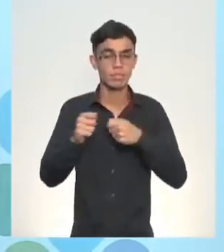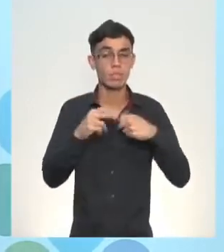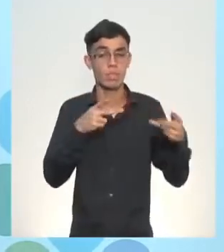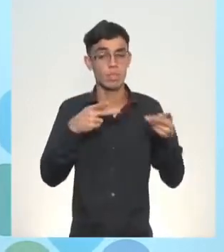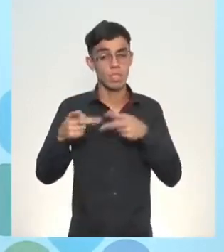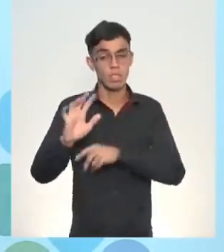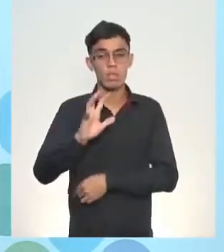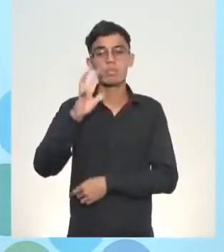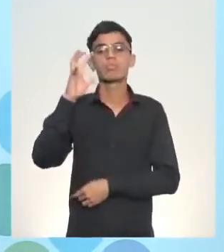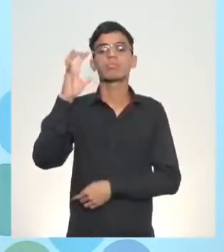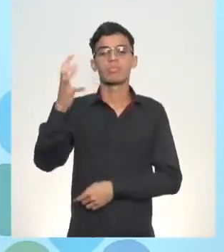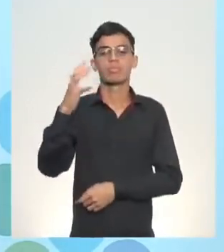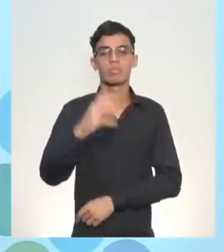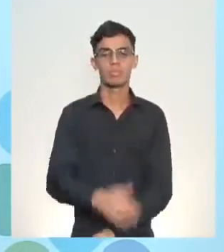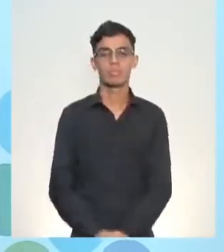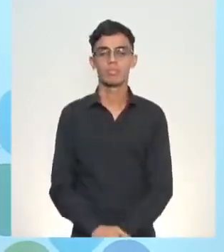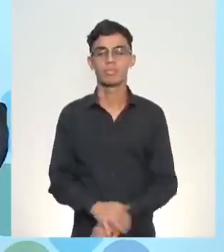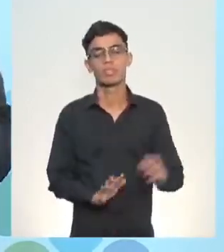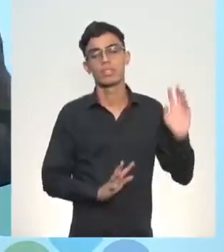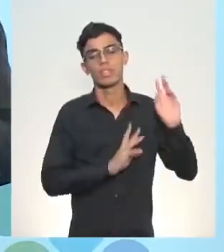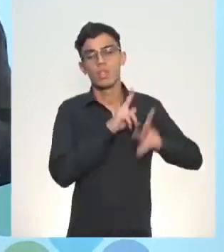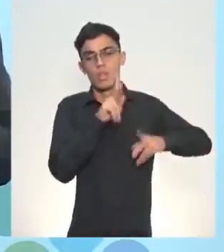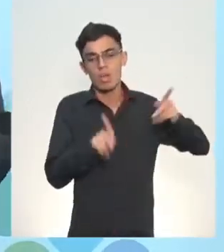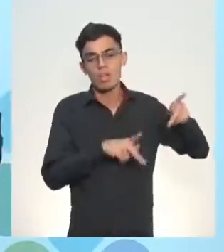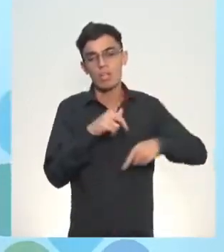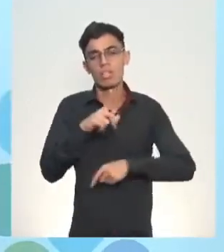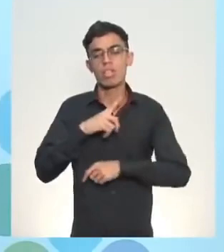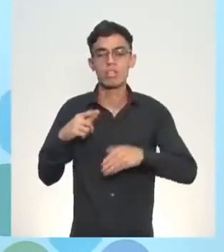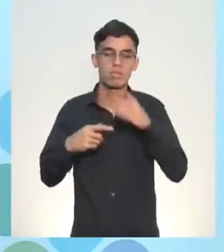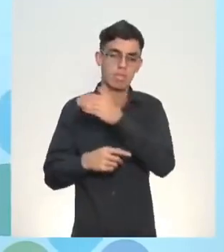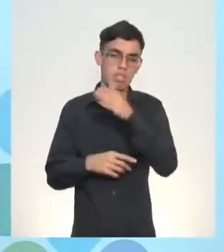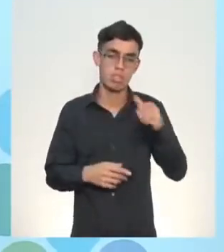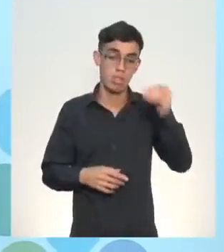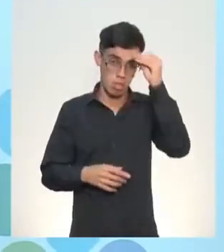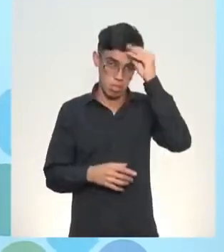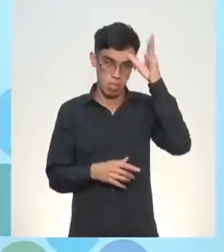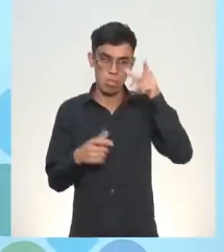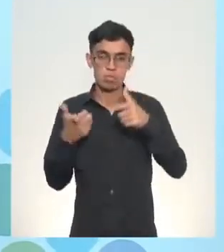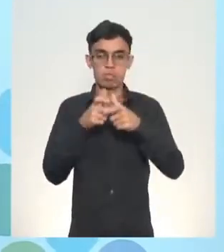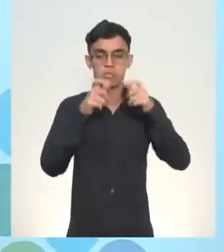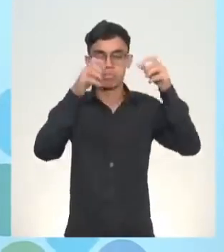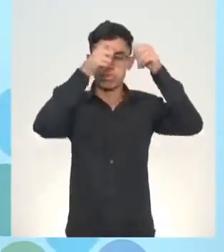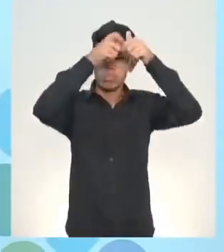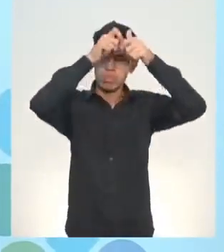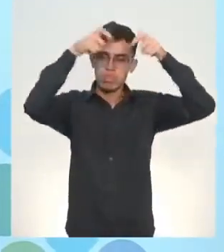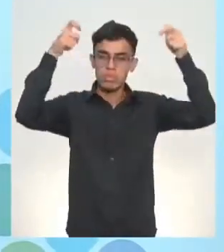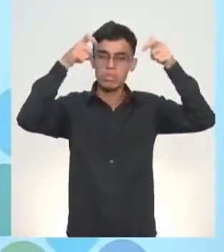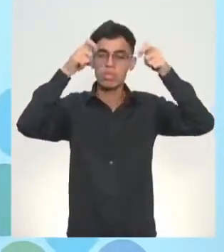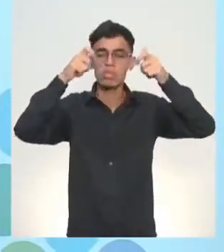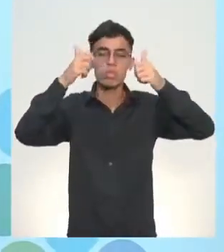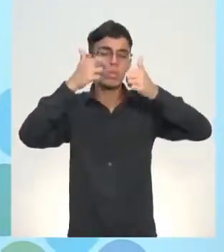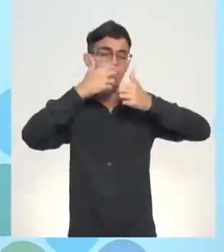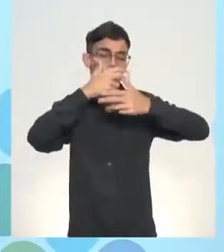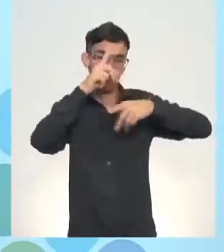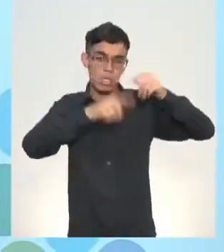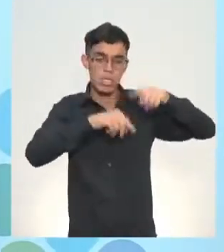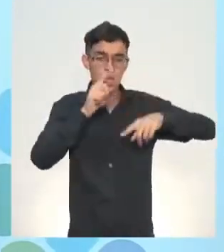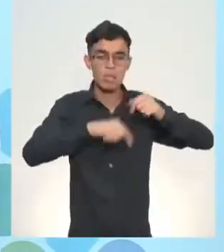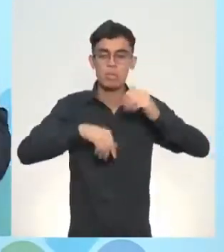então, né, o público tem um acesso maior, um conhecimento maior sobre as obras que estão sendo expostas